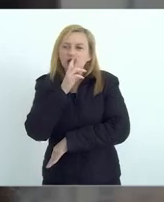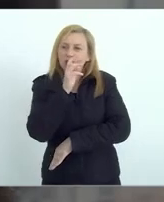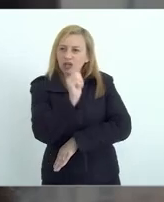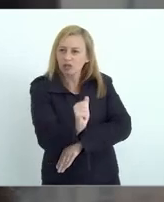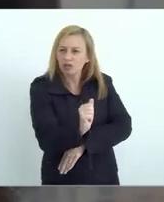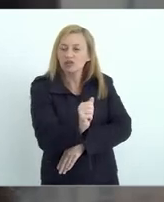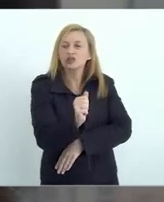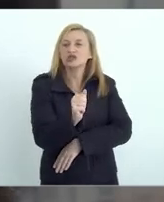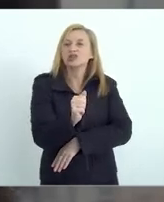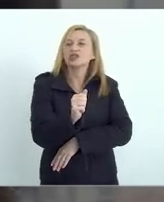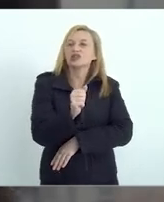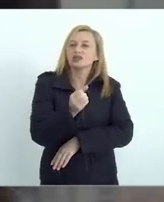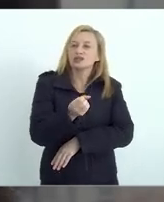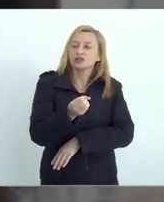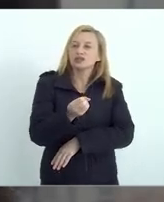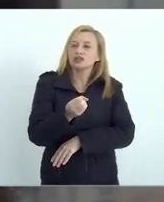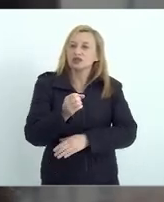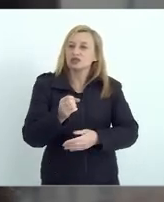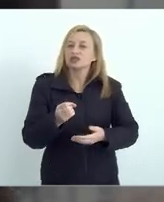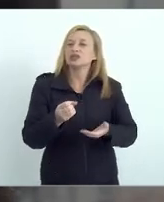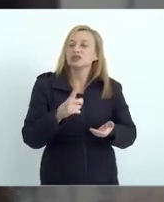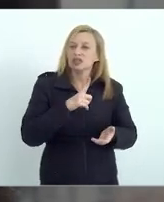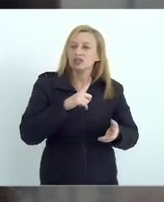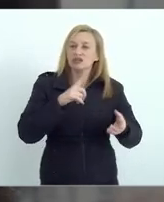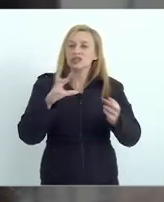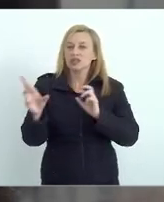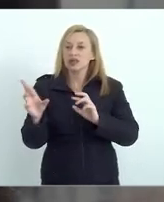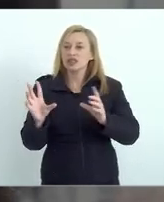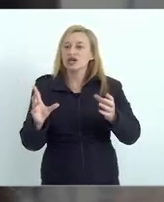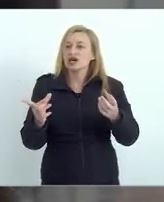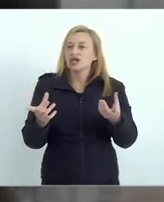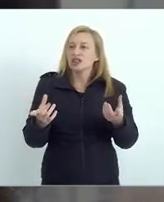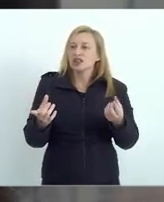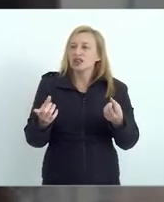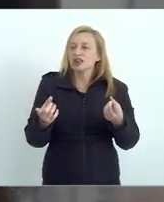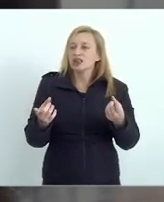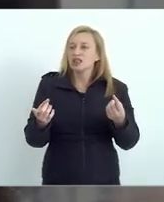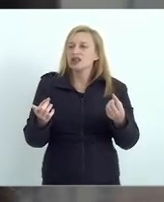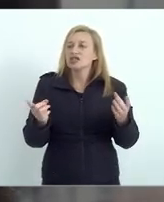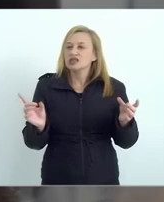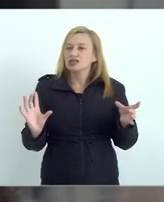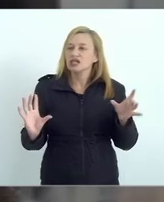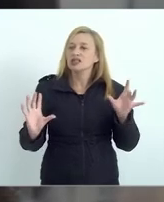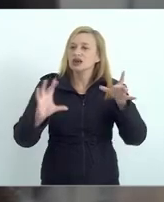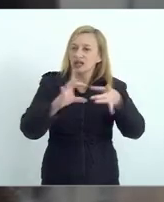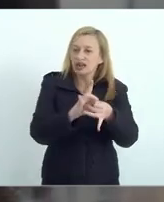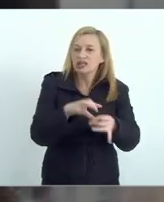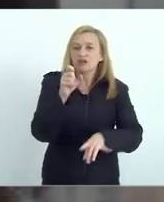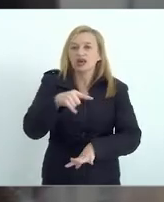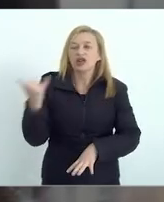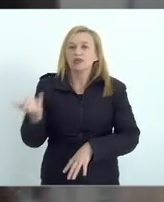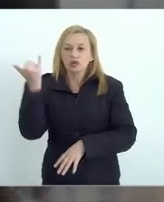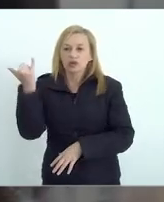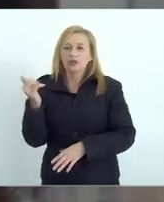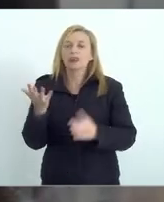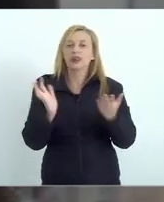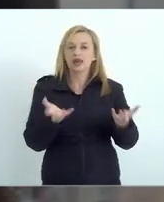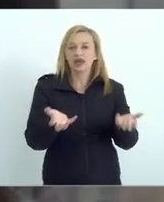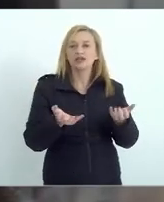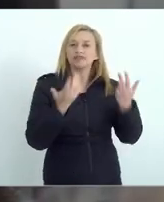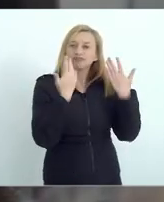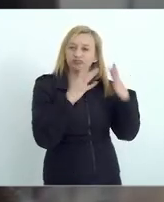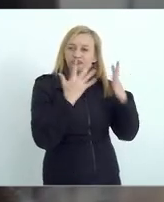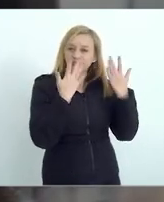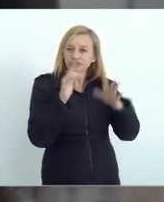Rodrigo Amorim Sem dúvida nenhuma estabeleceu esse canal de diálogo que é extremamente importante é quero saudar aqui